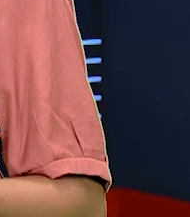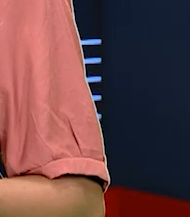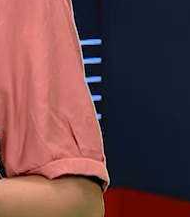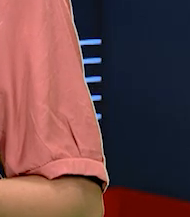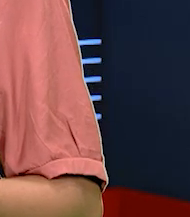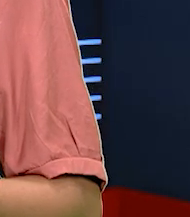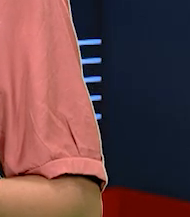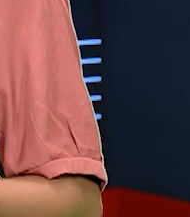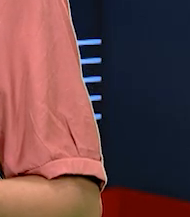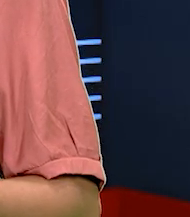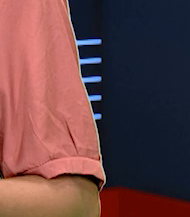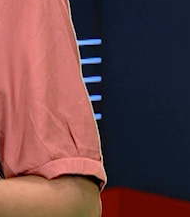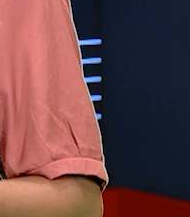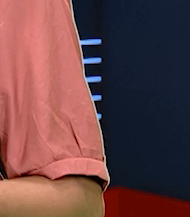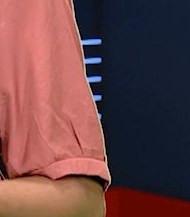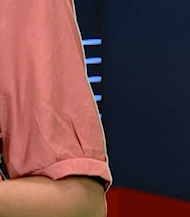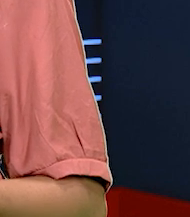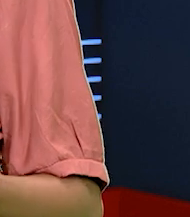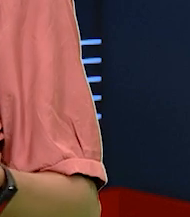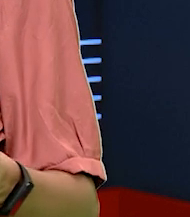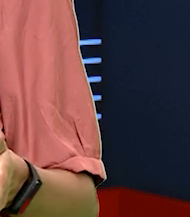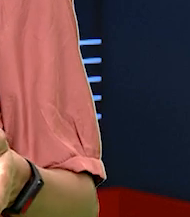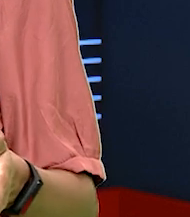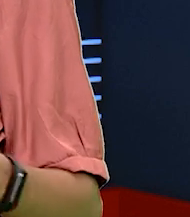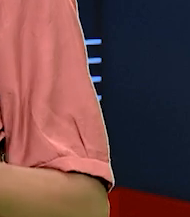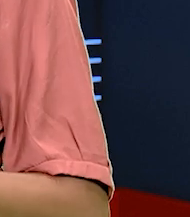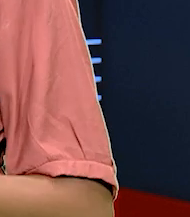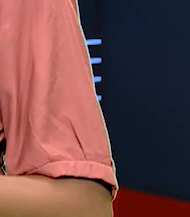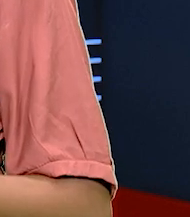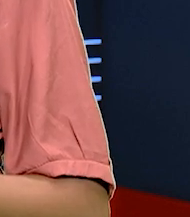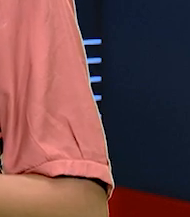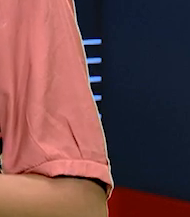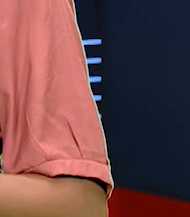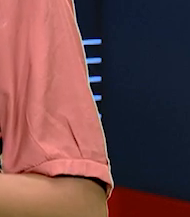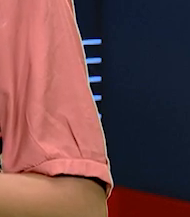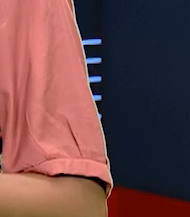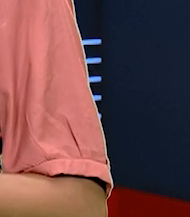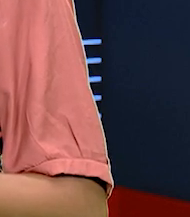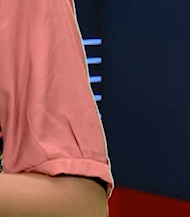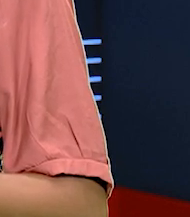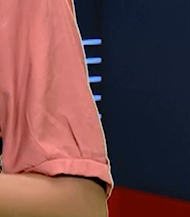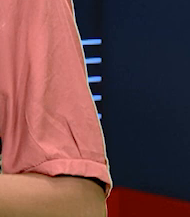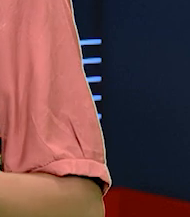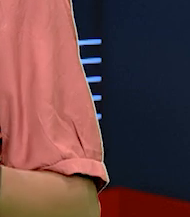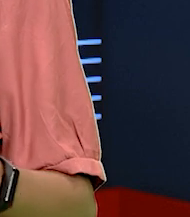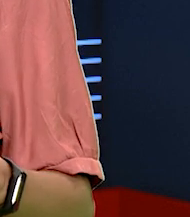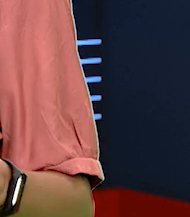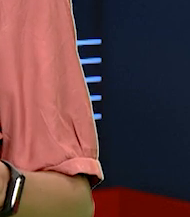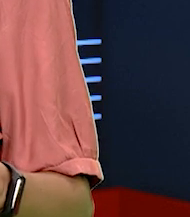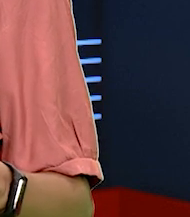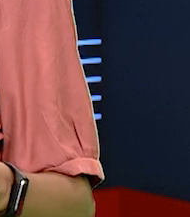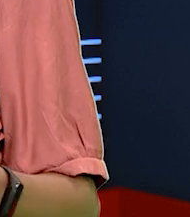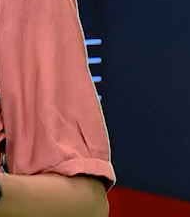Duvivier afirmou que o deputado do partido Chega, André Ventura, faz lembrar o presidente Jair Bolsonaro na forma